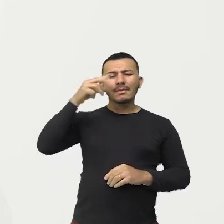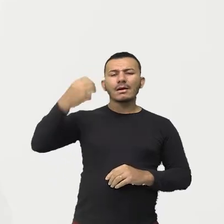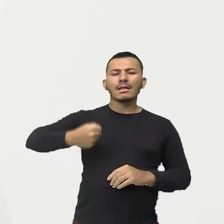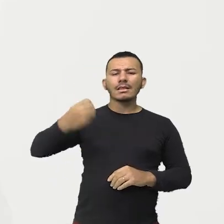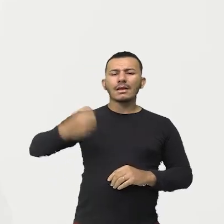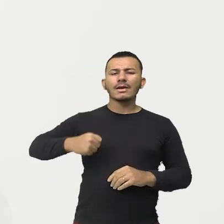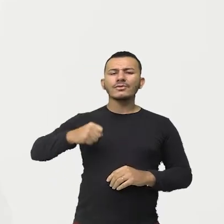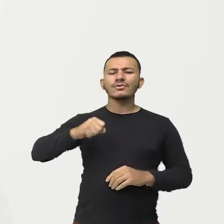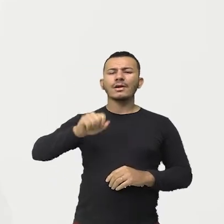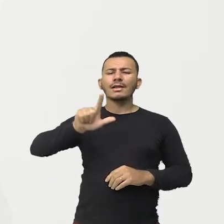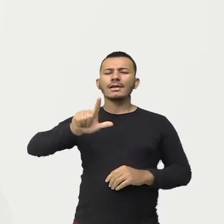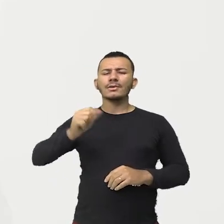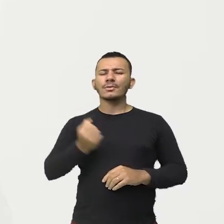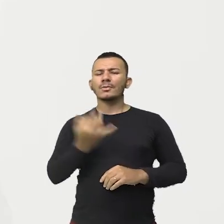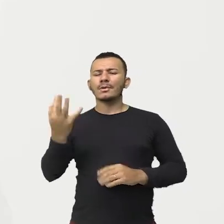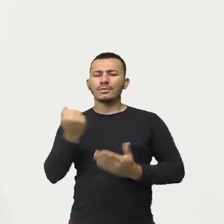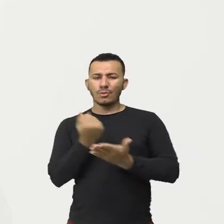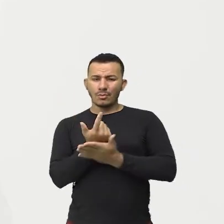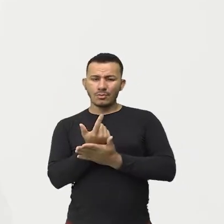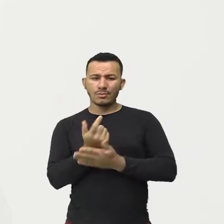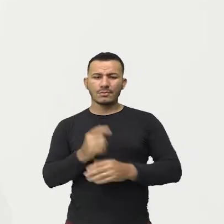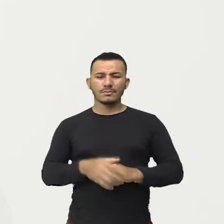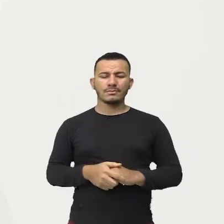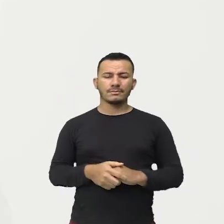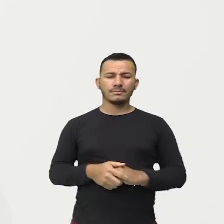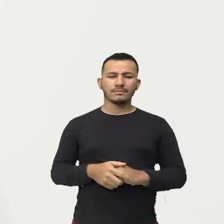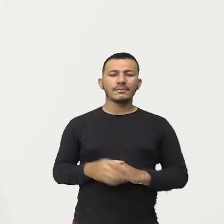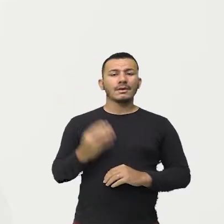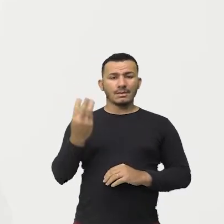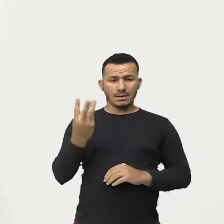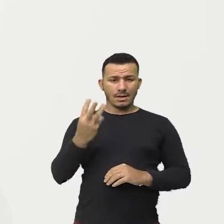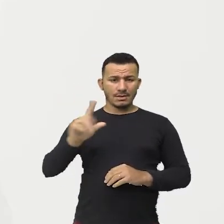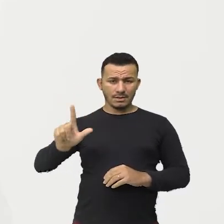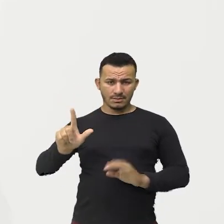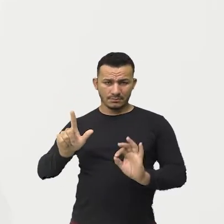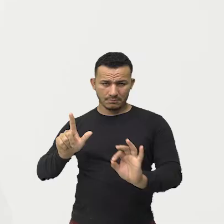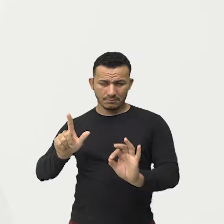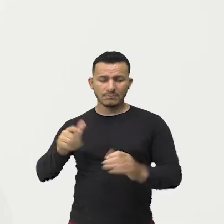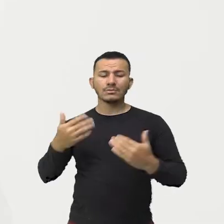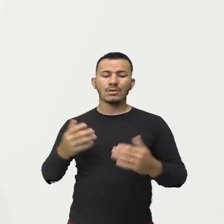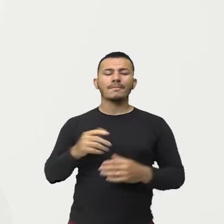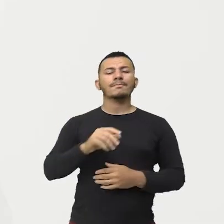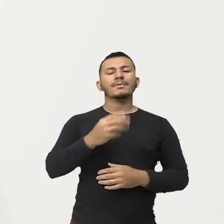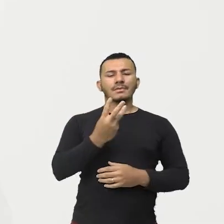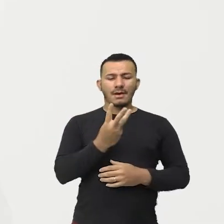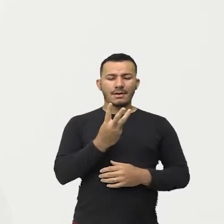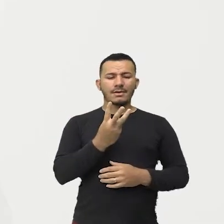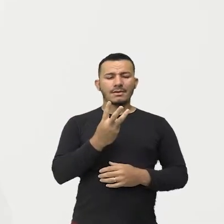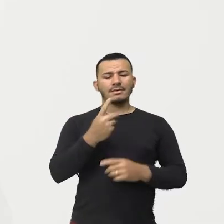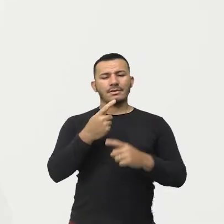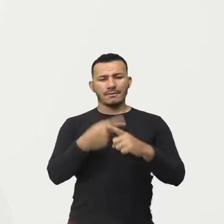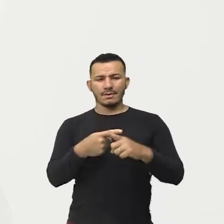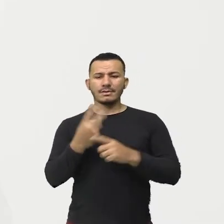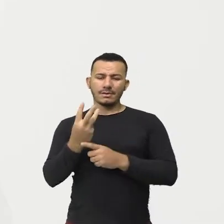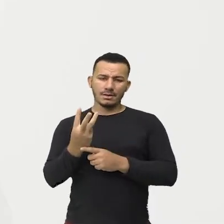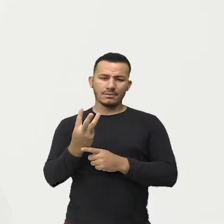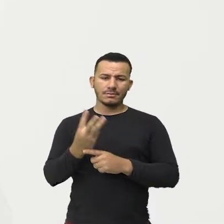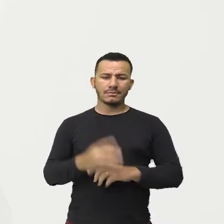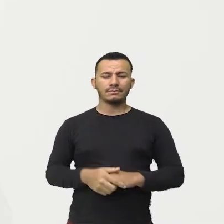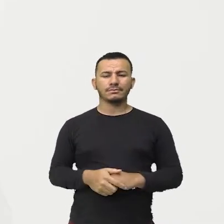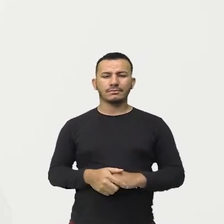leite a pessoa comprou? Olha no enunciado. 3 litros. Então, R$3 vezes